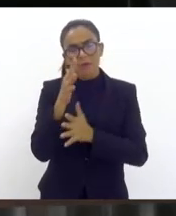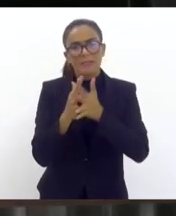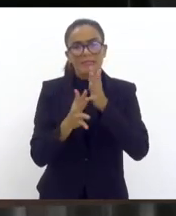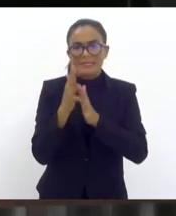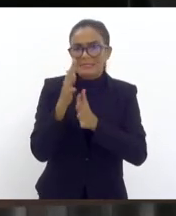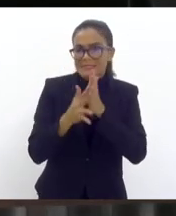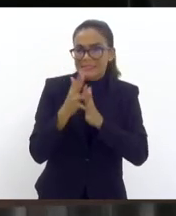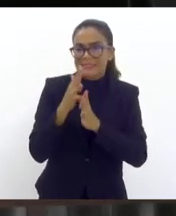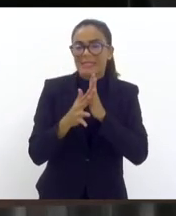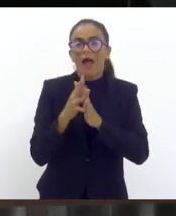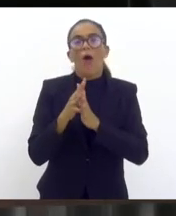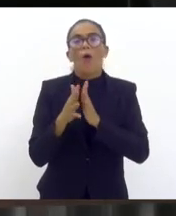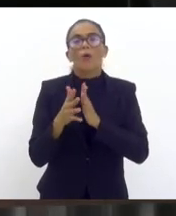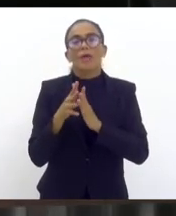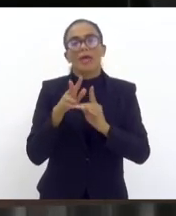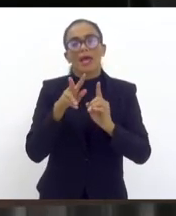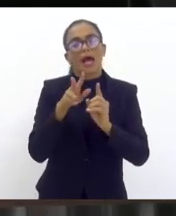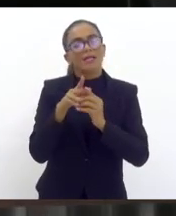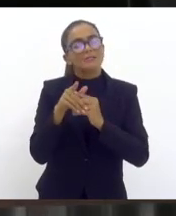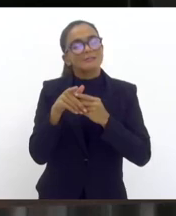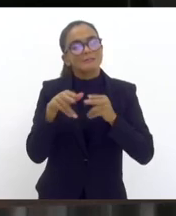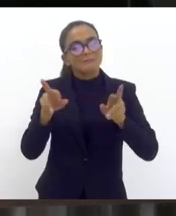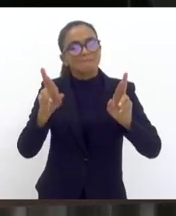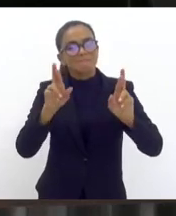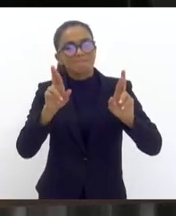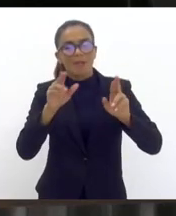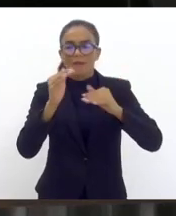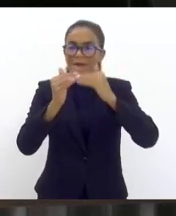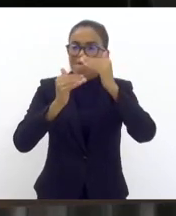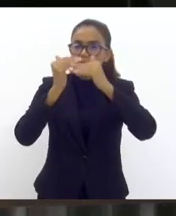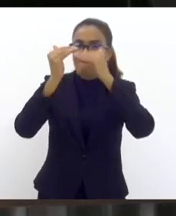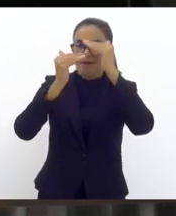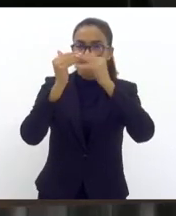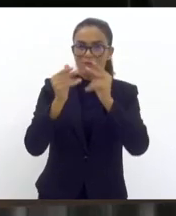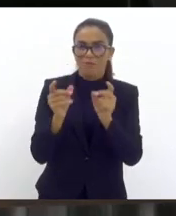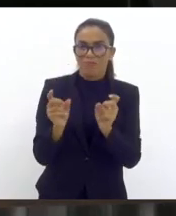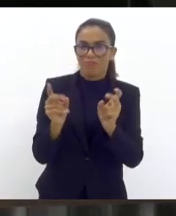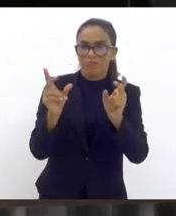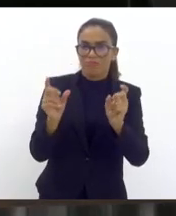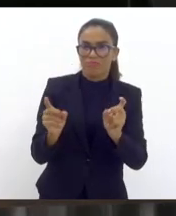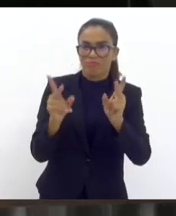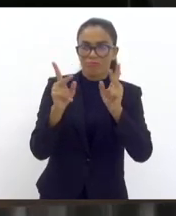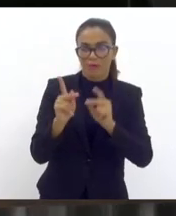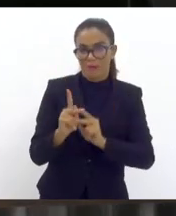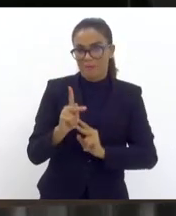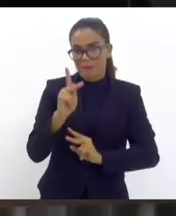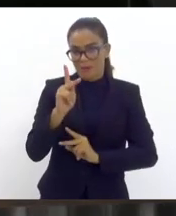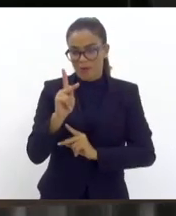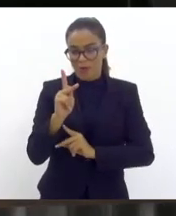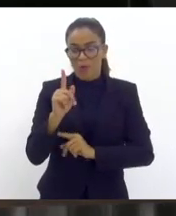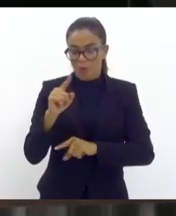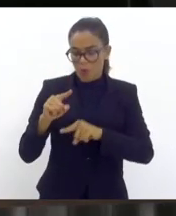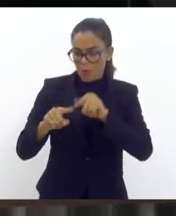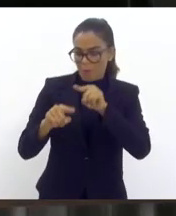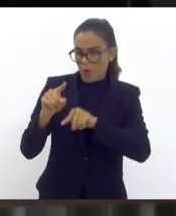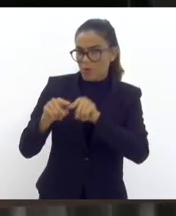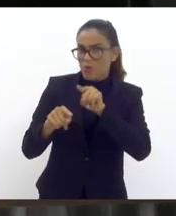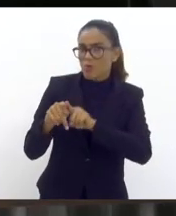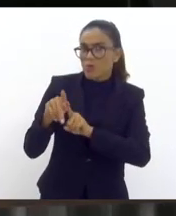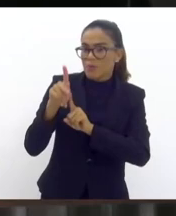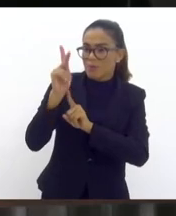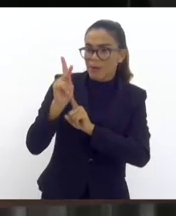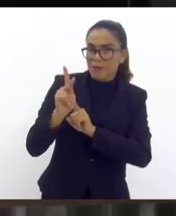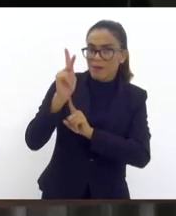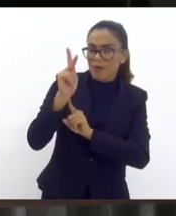as perspectivas de aumento da produção de petróleo uma vez que o produto será onerado